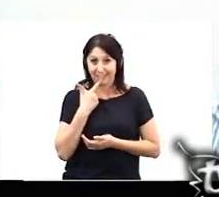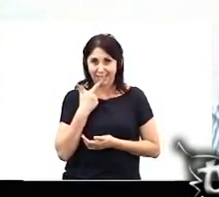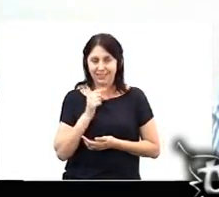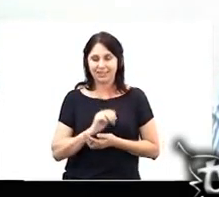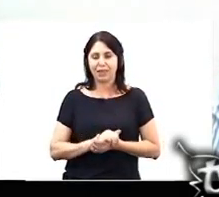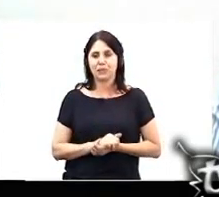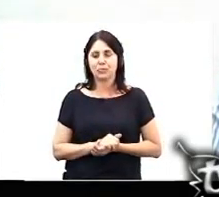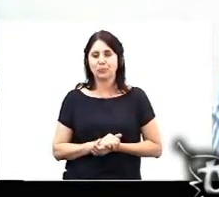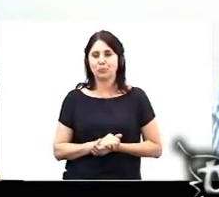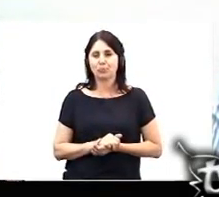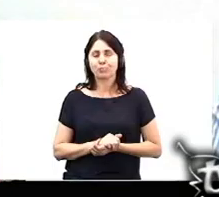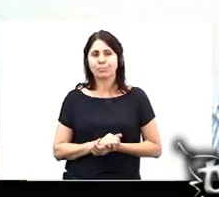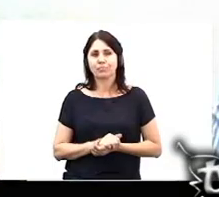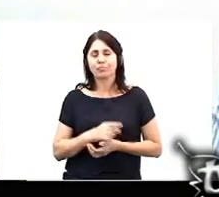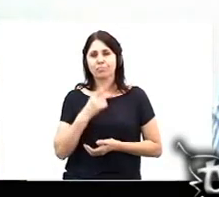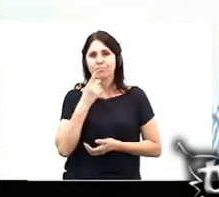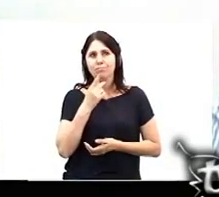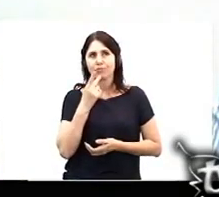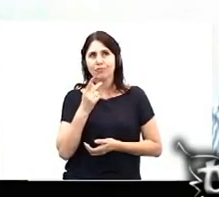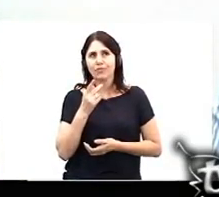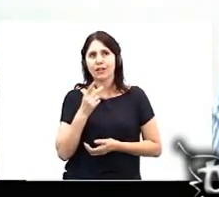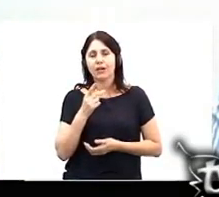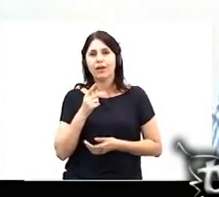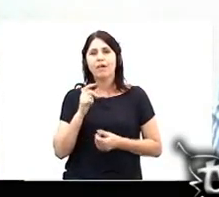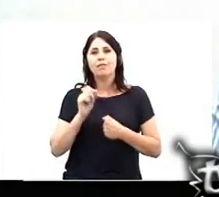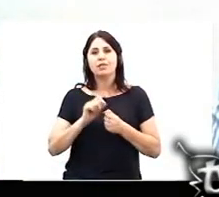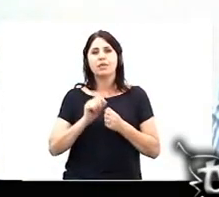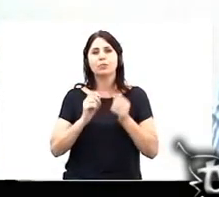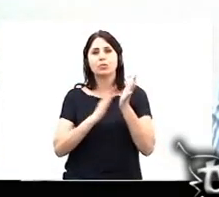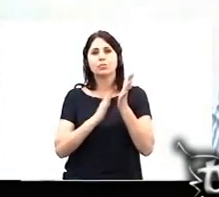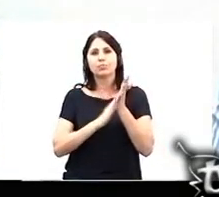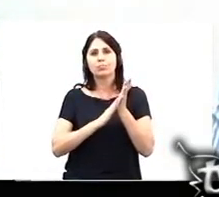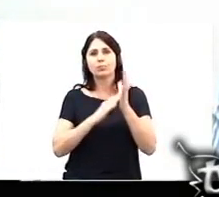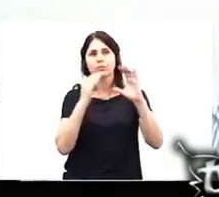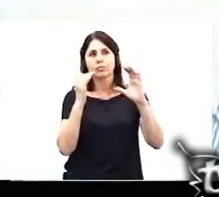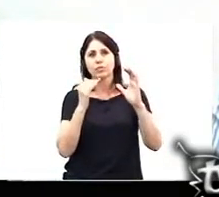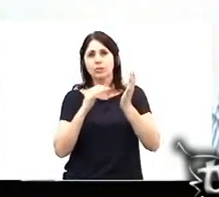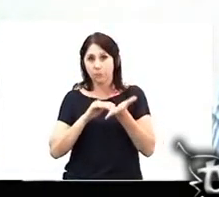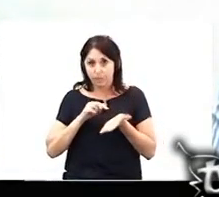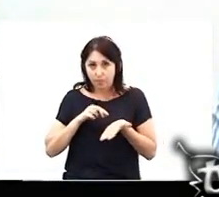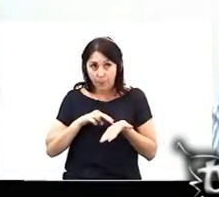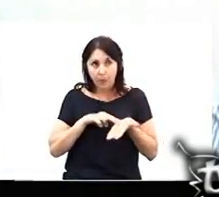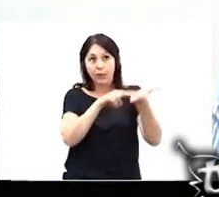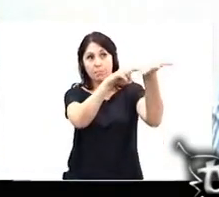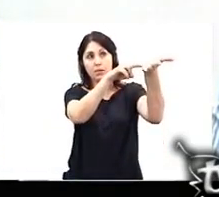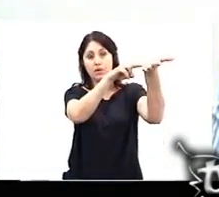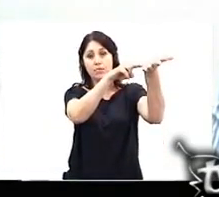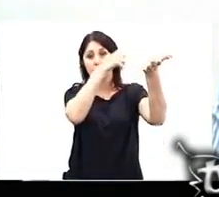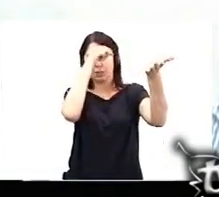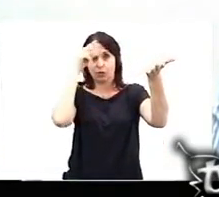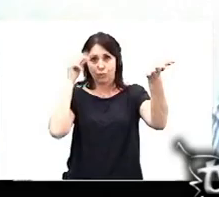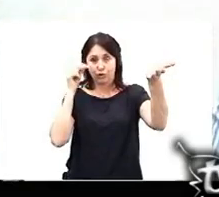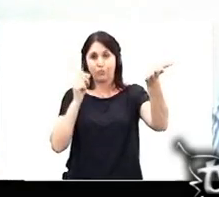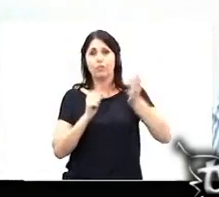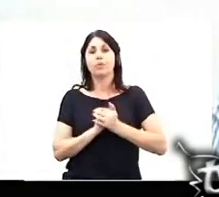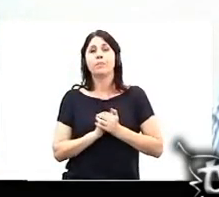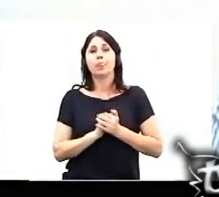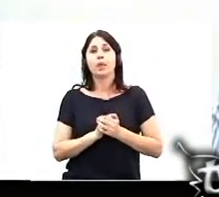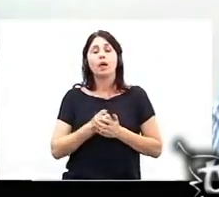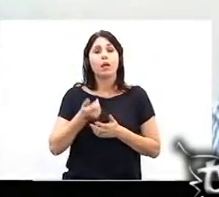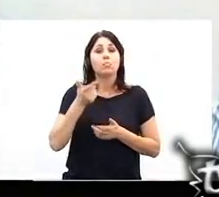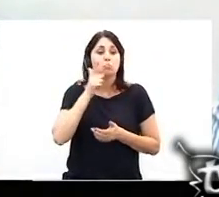outro dia foi engraçado até, uma proposição que eu fiz ao nosso prefeito, ao nosso executivo, de